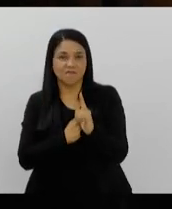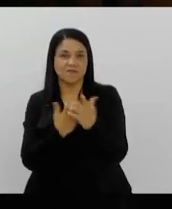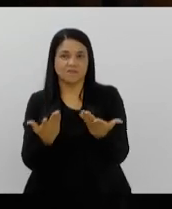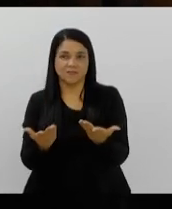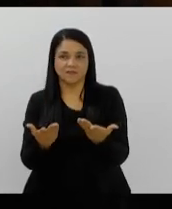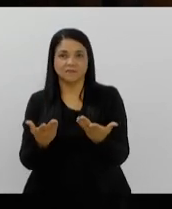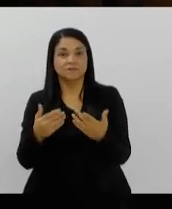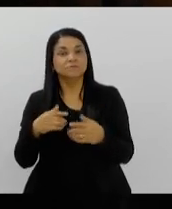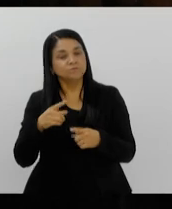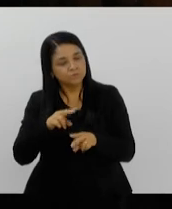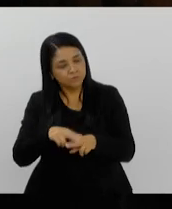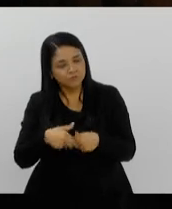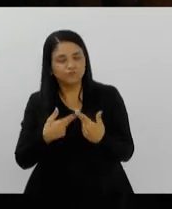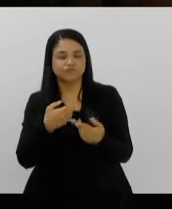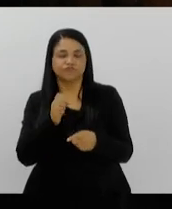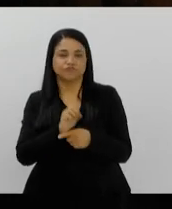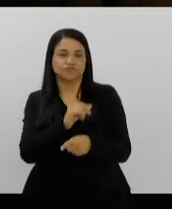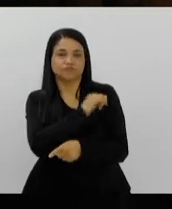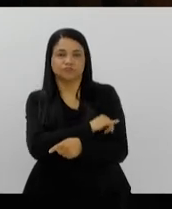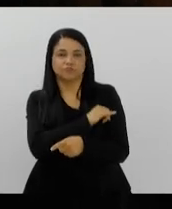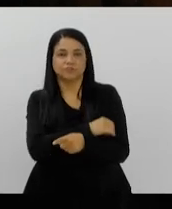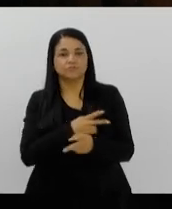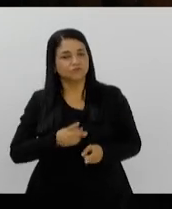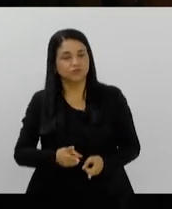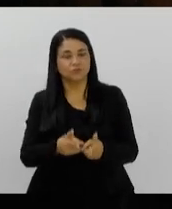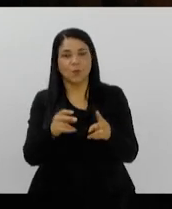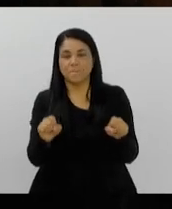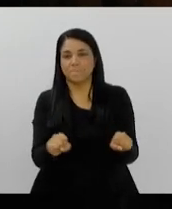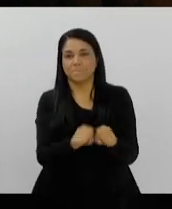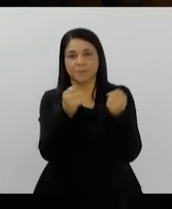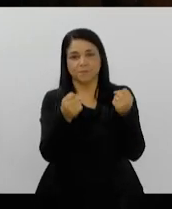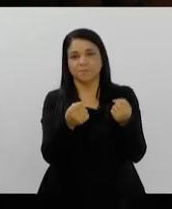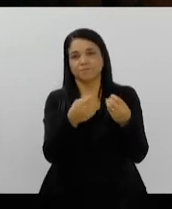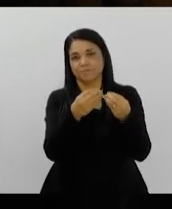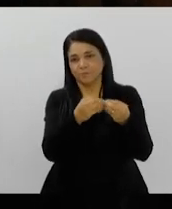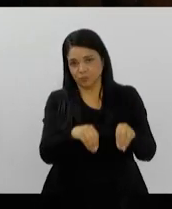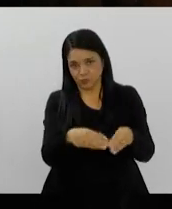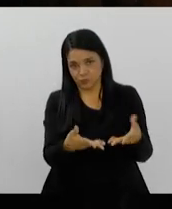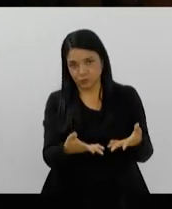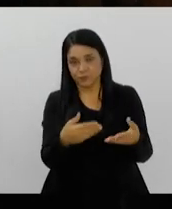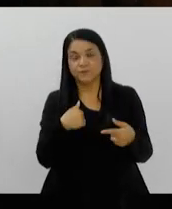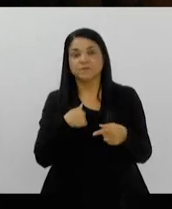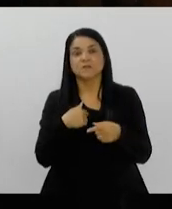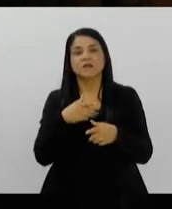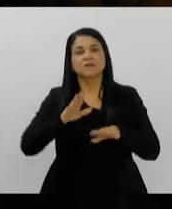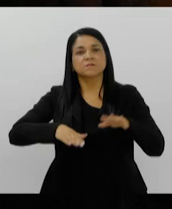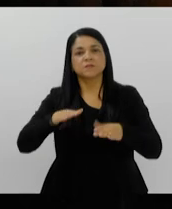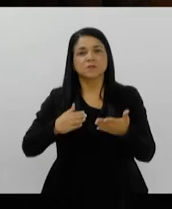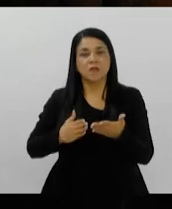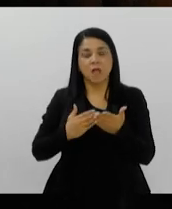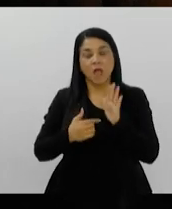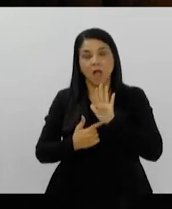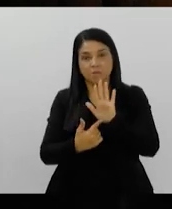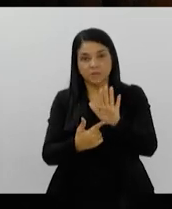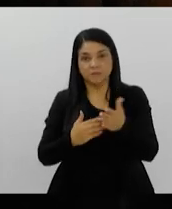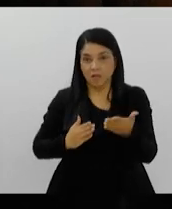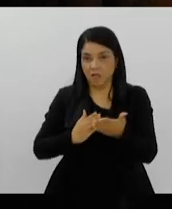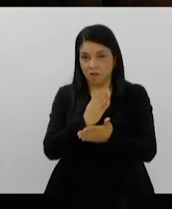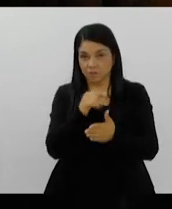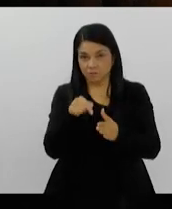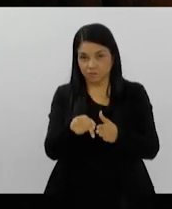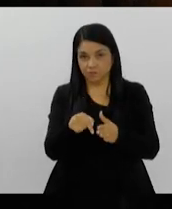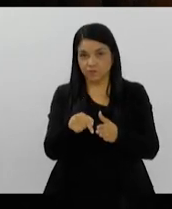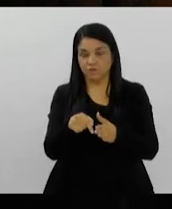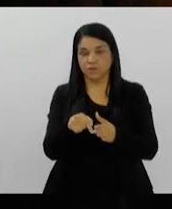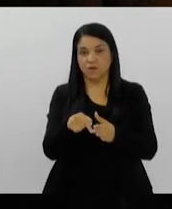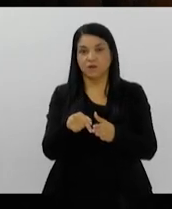preso num buraco em que não consegue sair. E aí, dependendo do que for apresentado e aprovado em